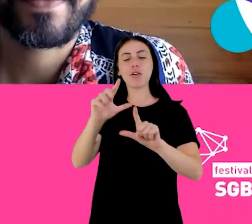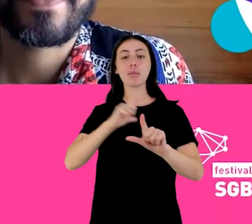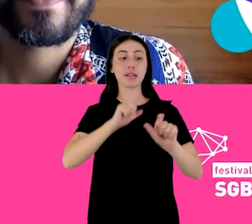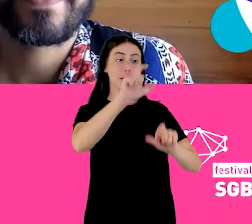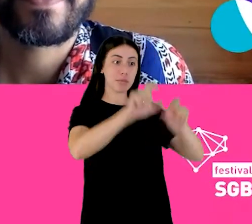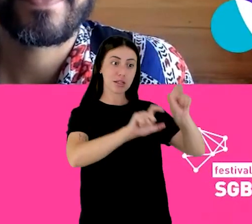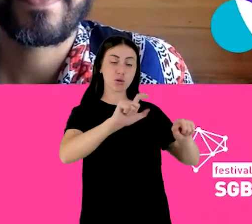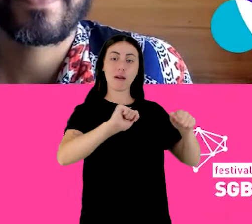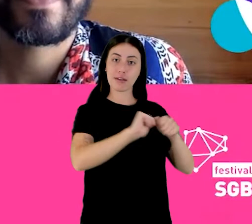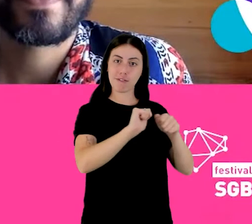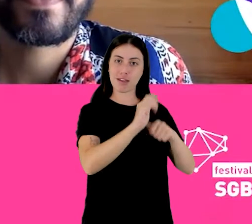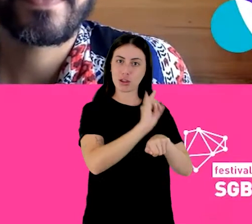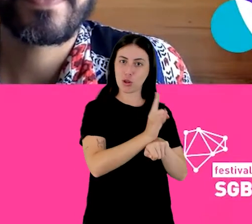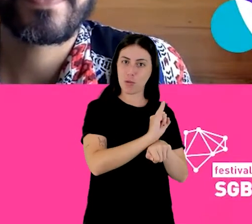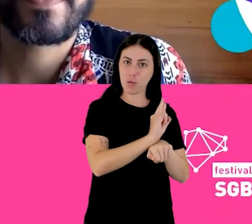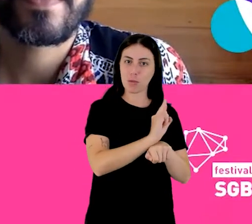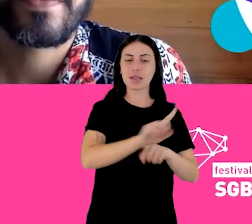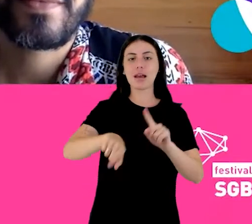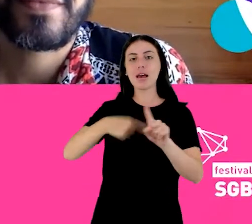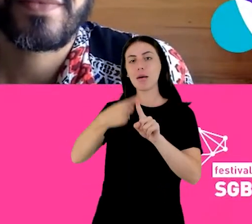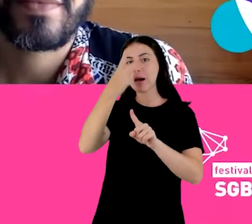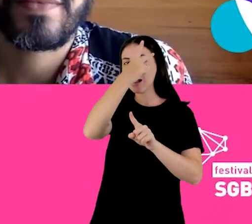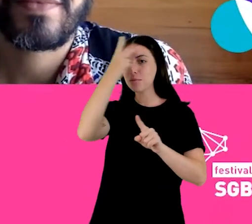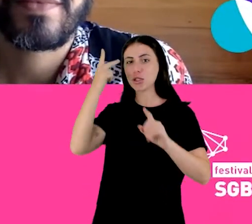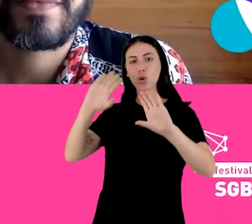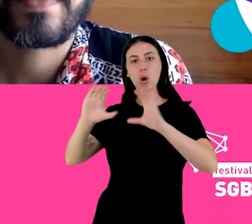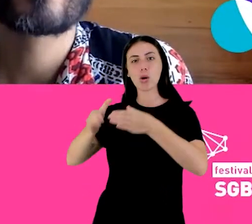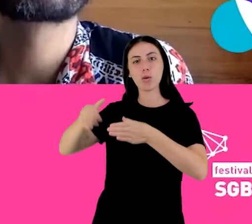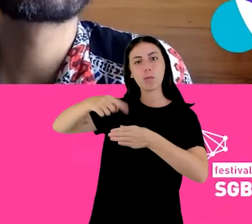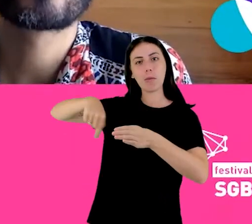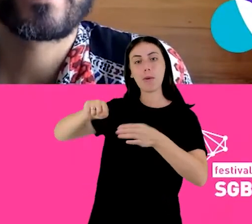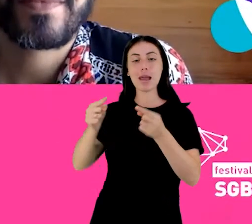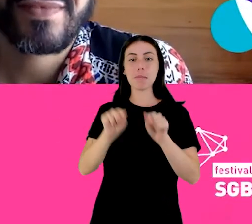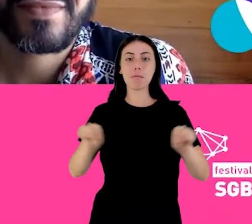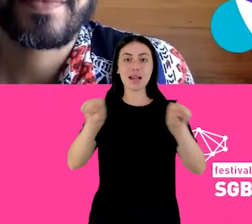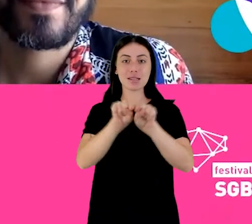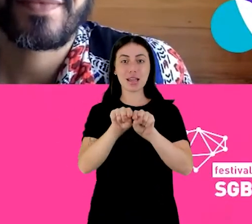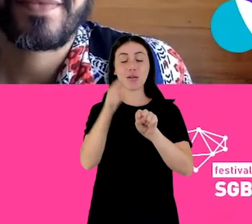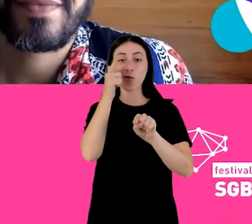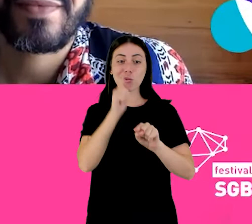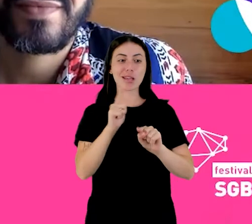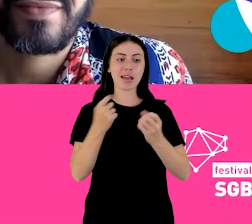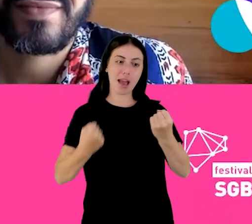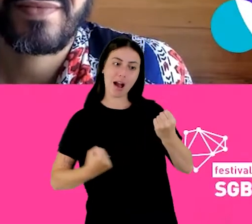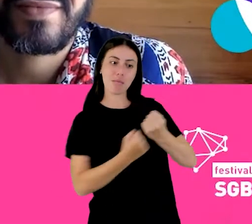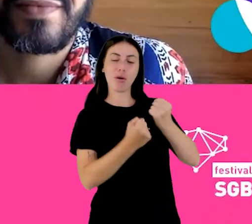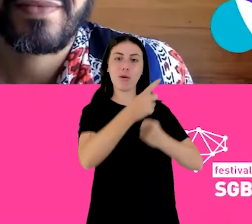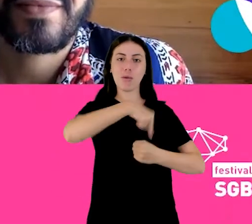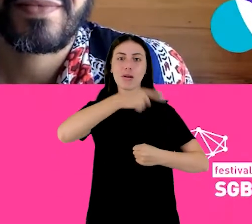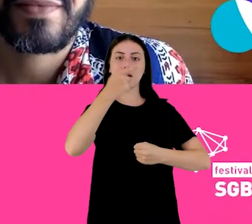da colaboração, onde a gente junta realizadores, documentaristas, com aliados e parceiros que possam fazer o filme ir